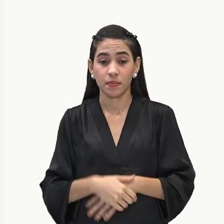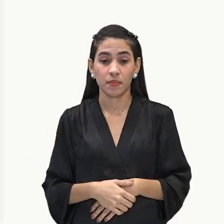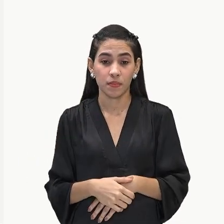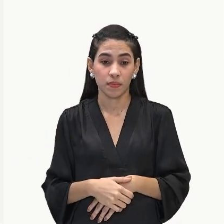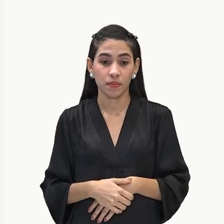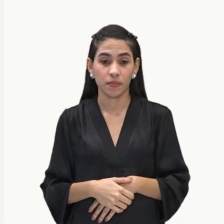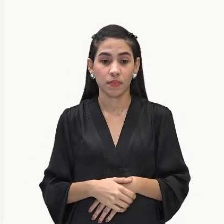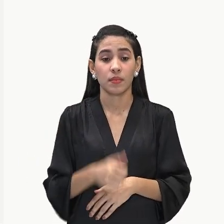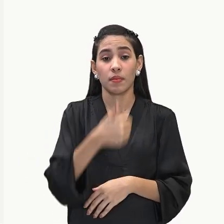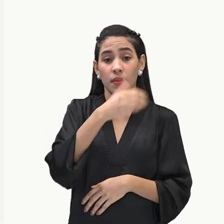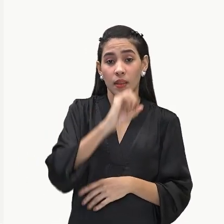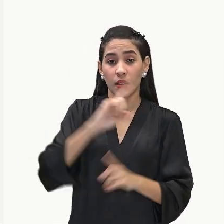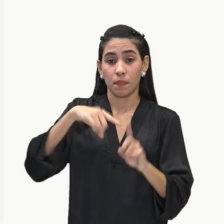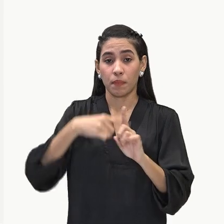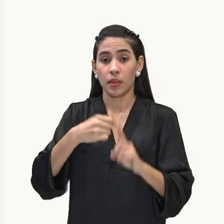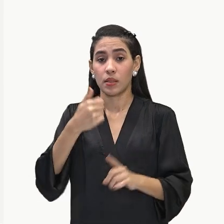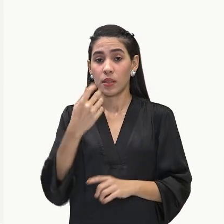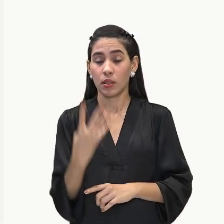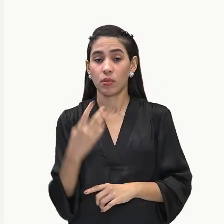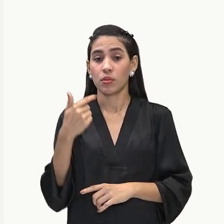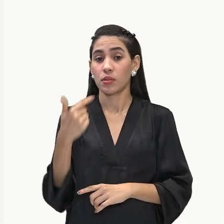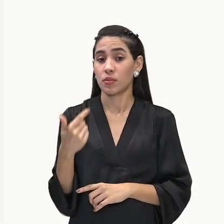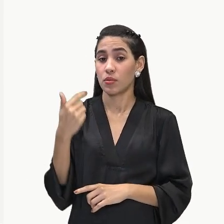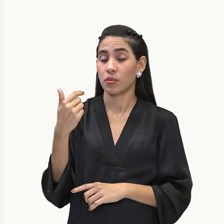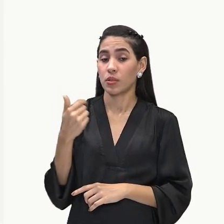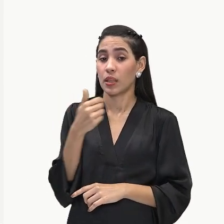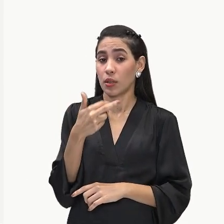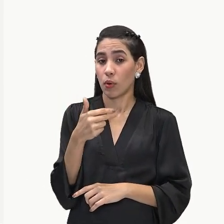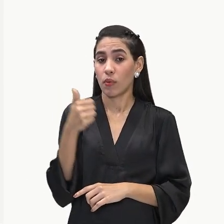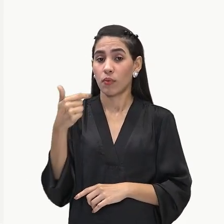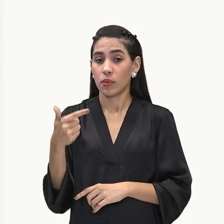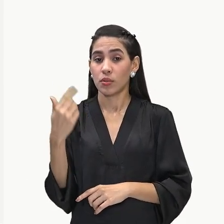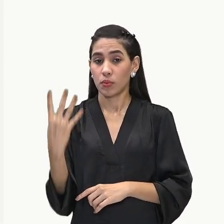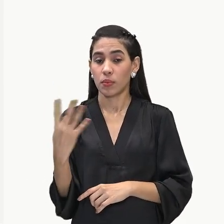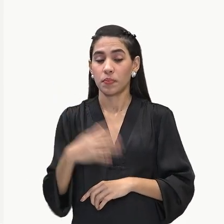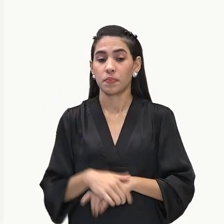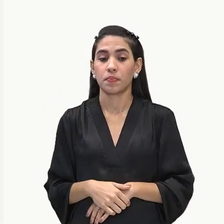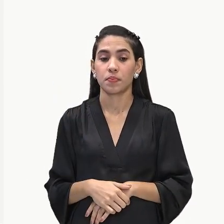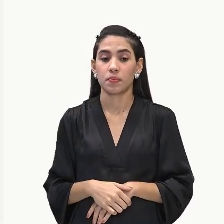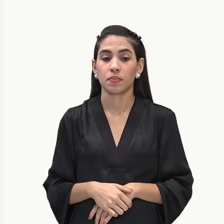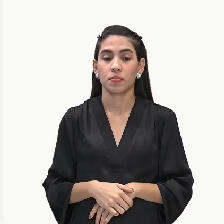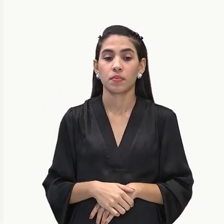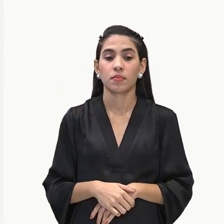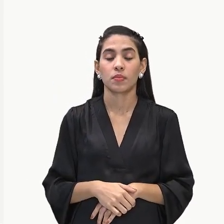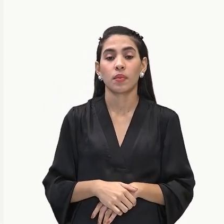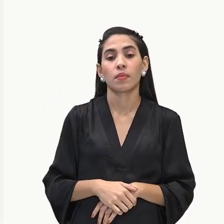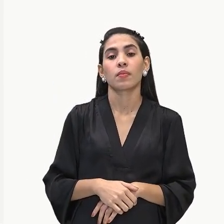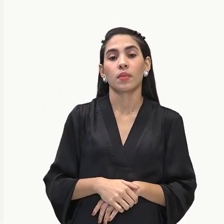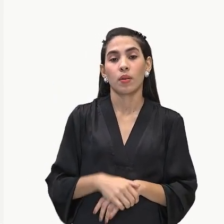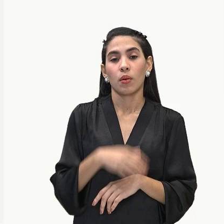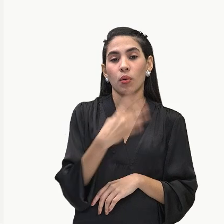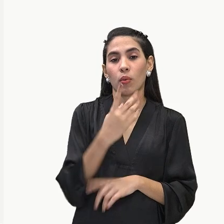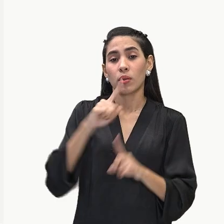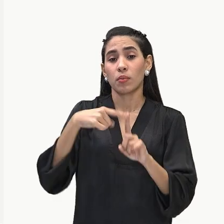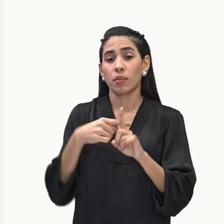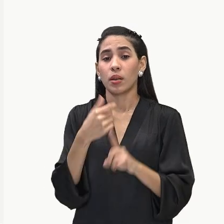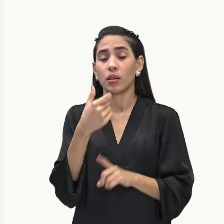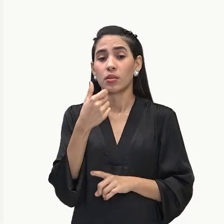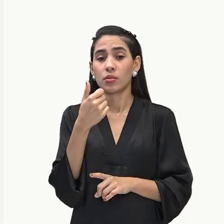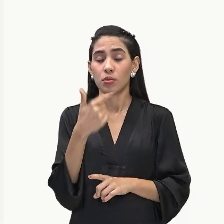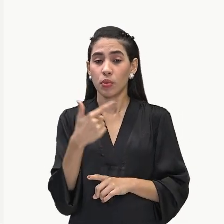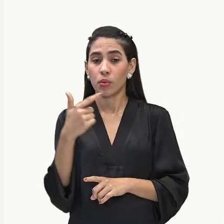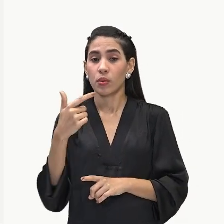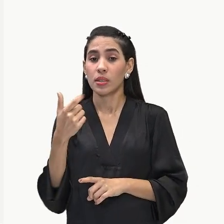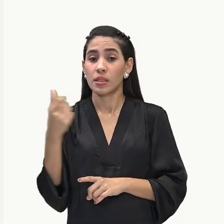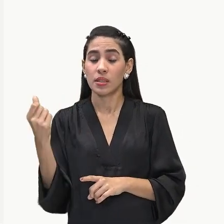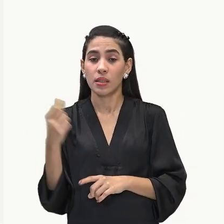10 mais 14, 24. Então, nós vamos ter aí 4 mais 2, 6. 6x igual